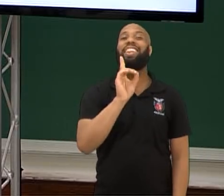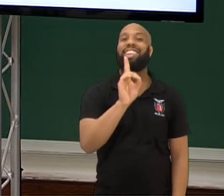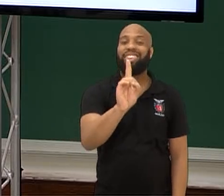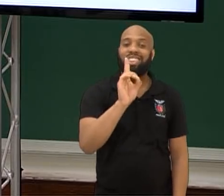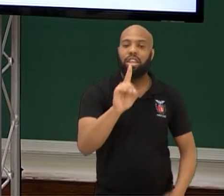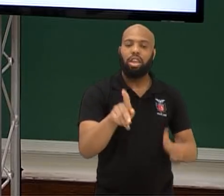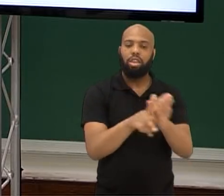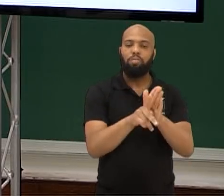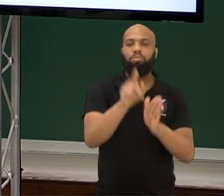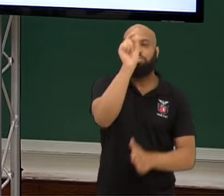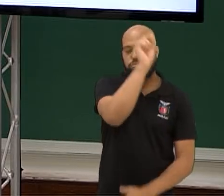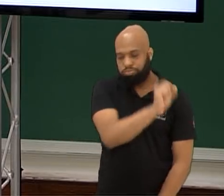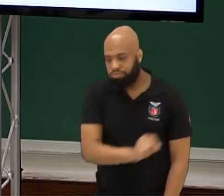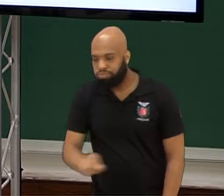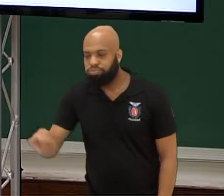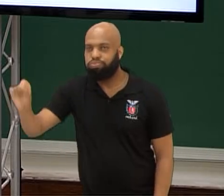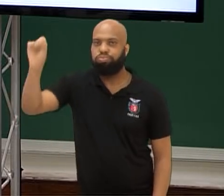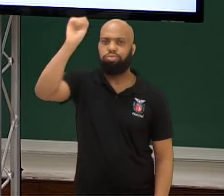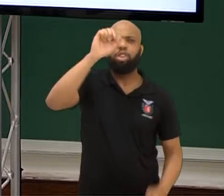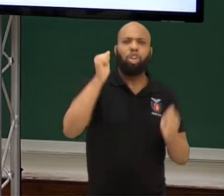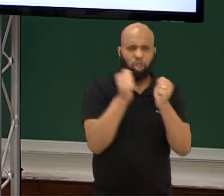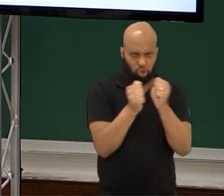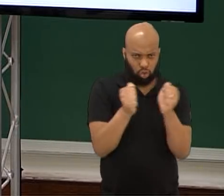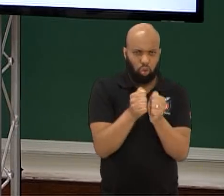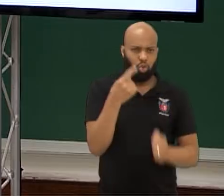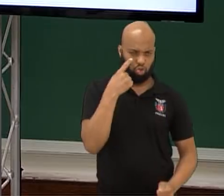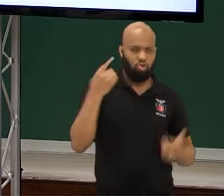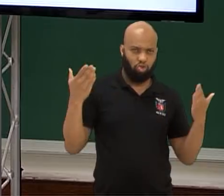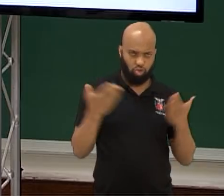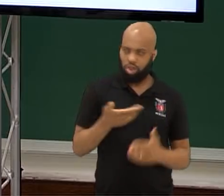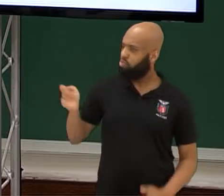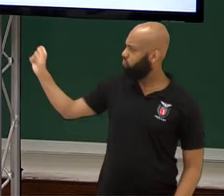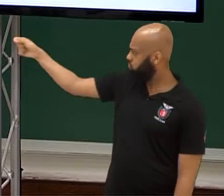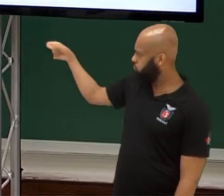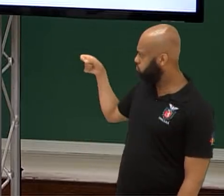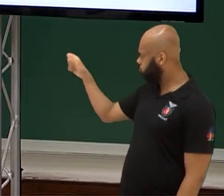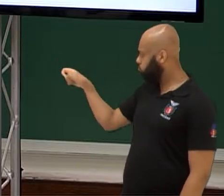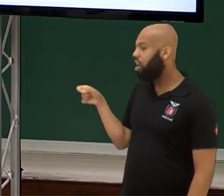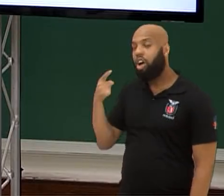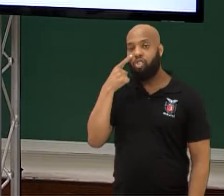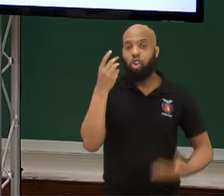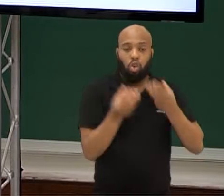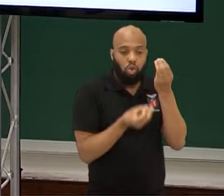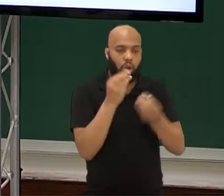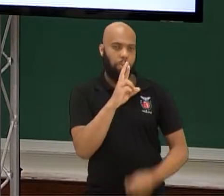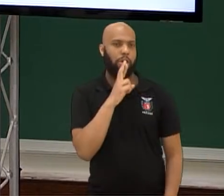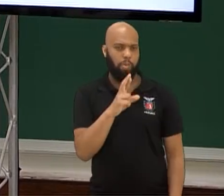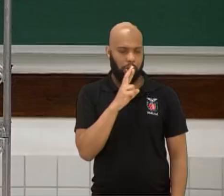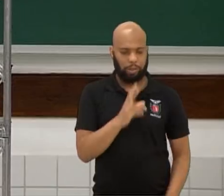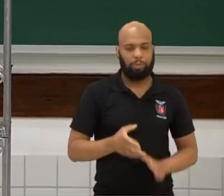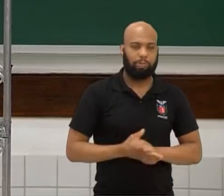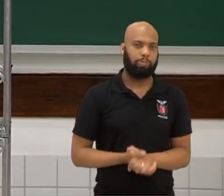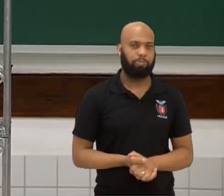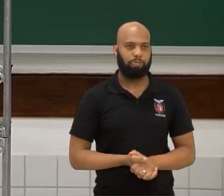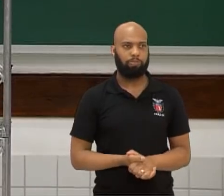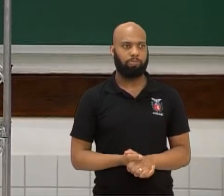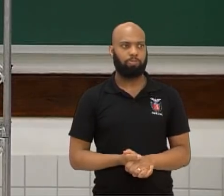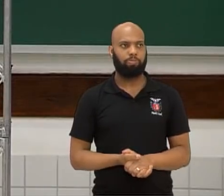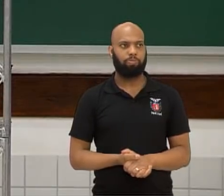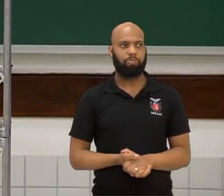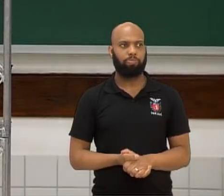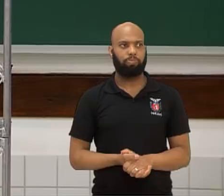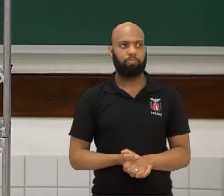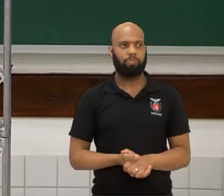diâmetro dessa circunferência. Vamos com a professora aqui no quadro para a gente ver essa resolução mais de perto? Então, vamos lá.